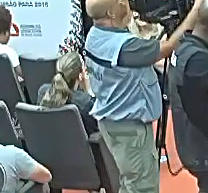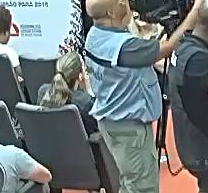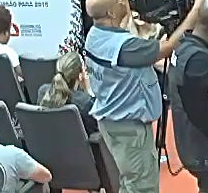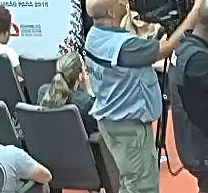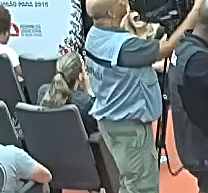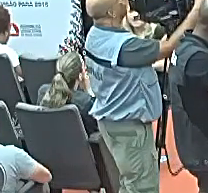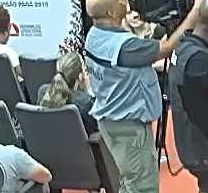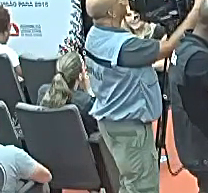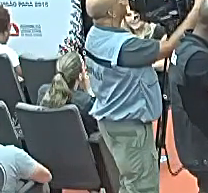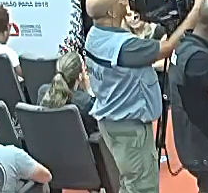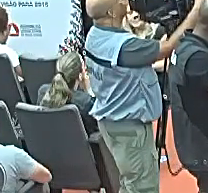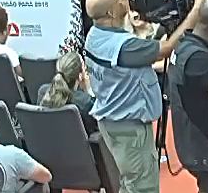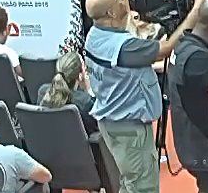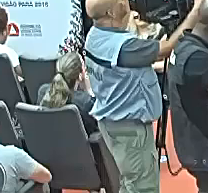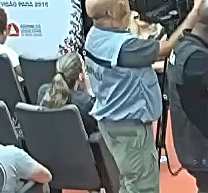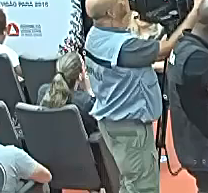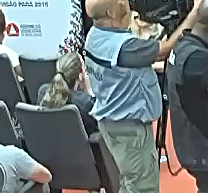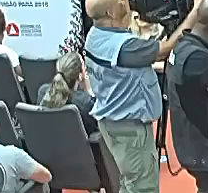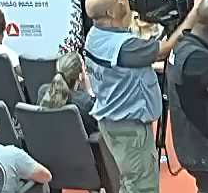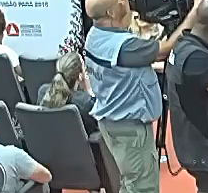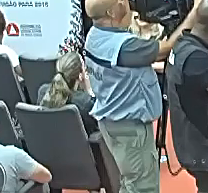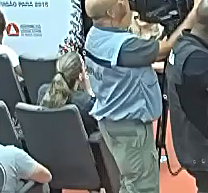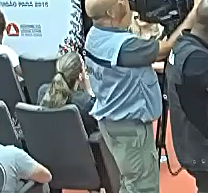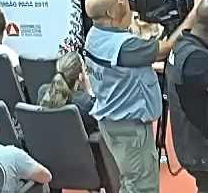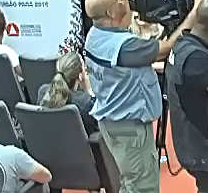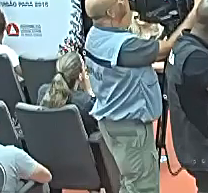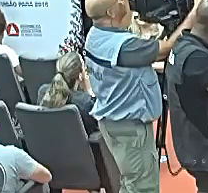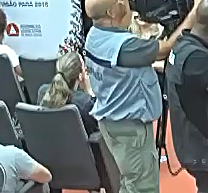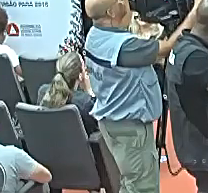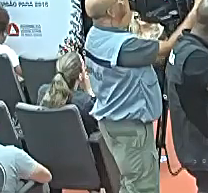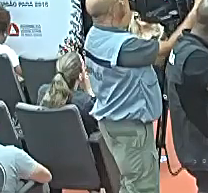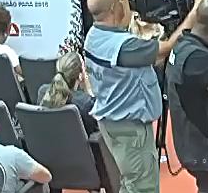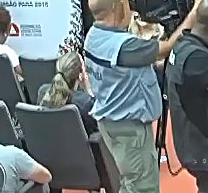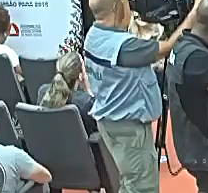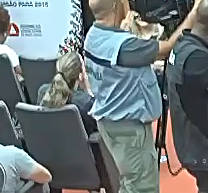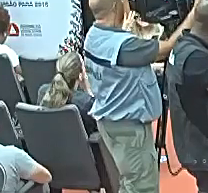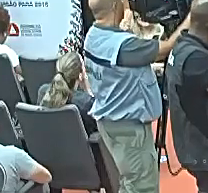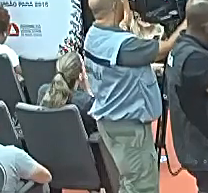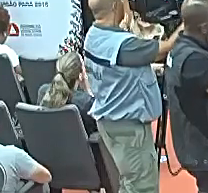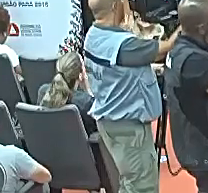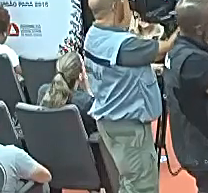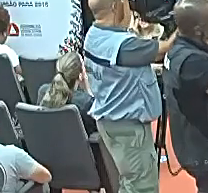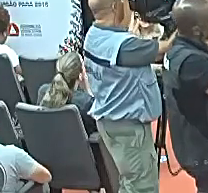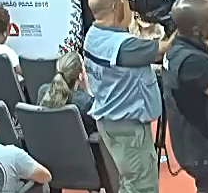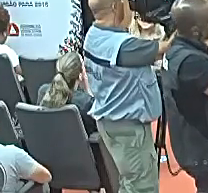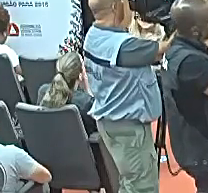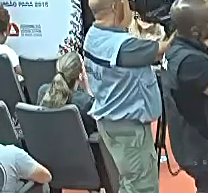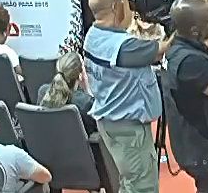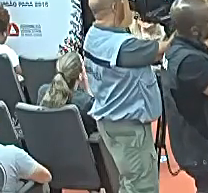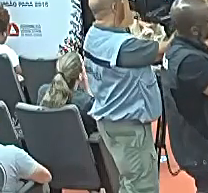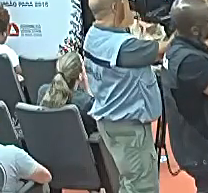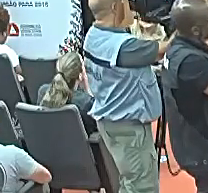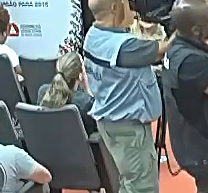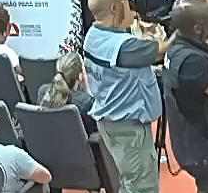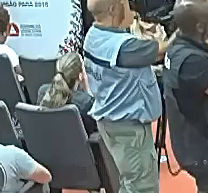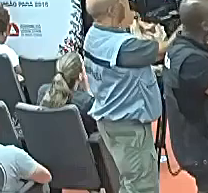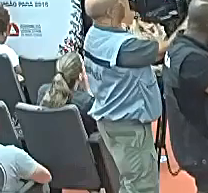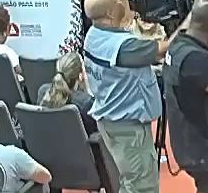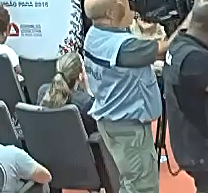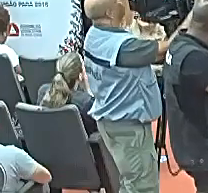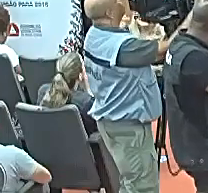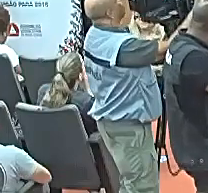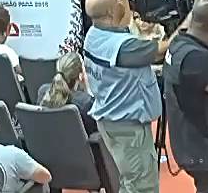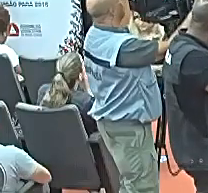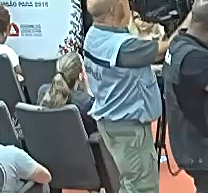braços voltado especialmente o diagnóstico das políticas públicas em andamento um dos indicadores que coordenada pelo vitor fechou ea